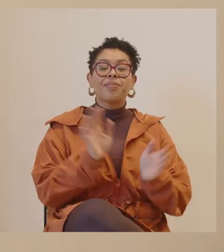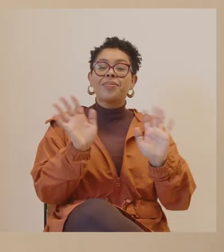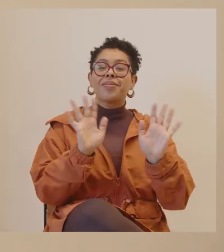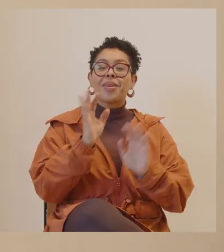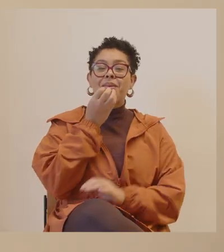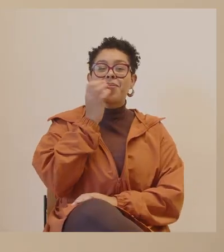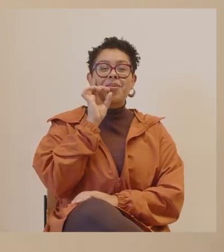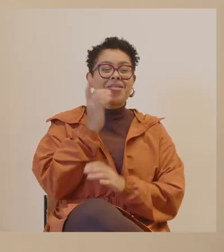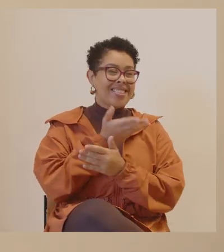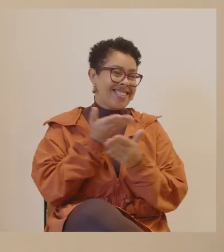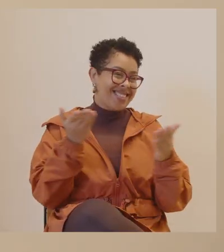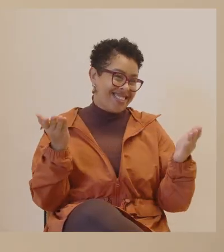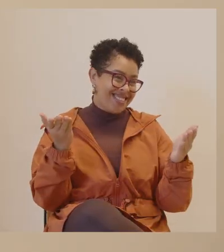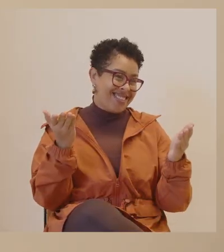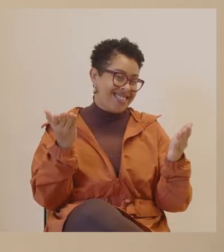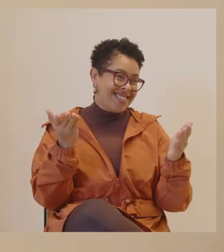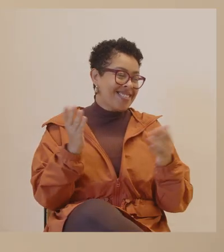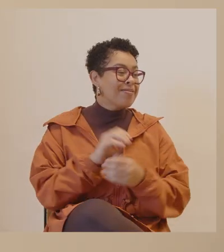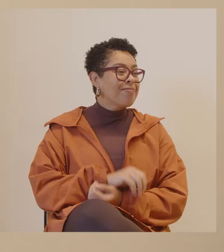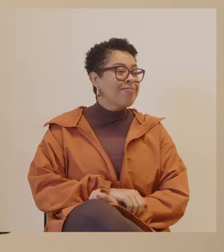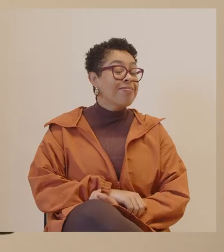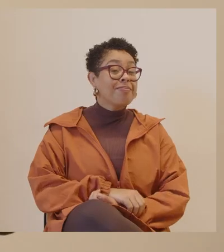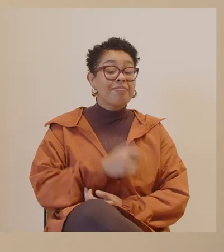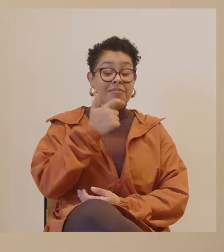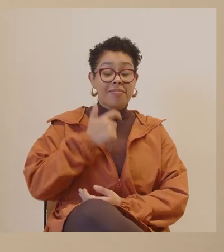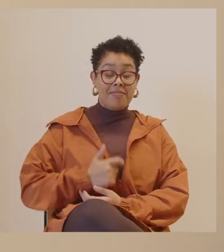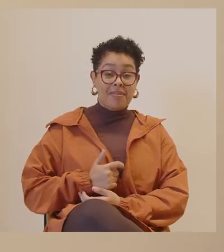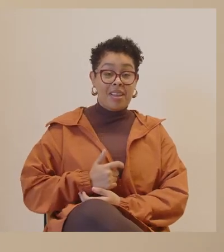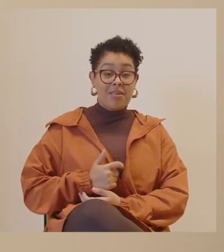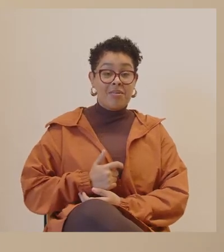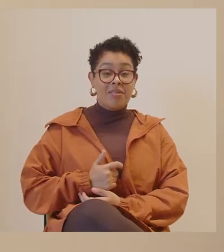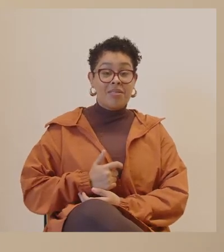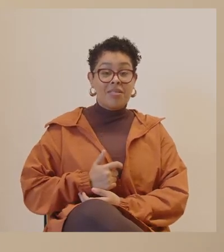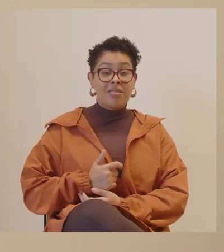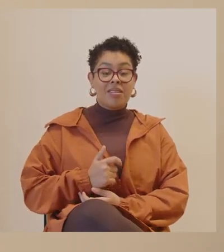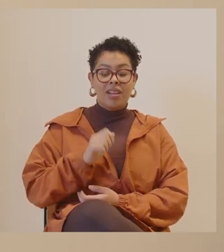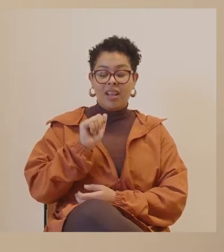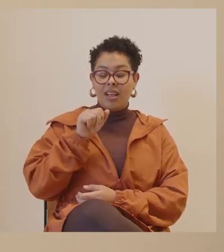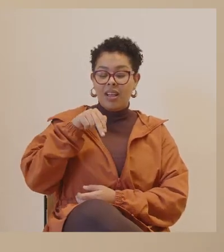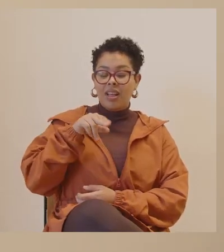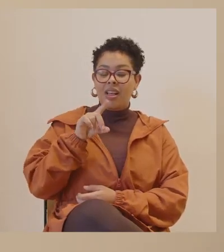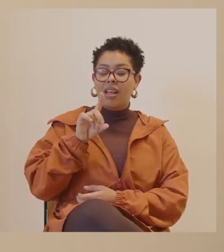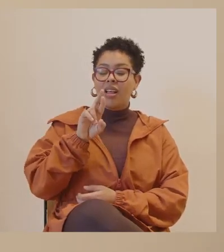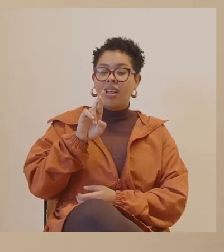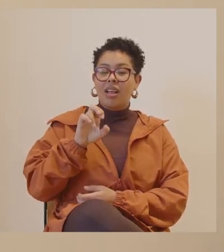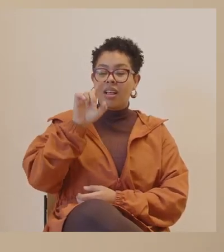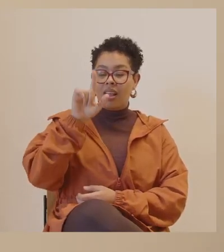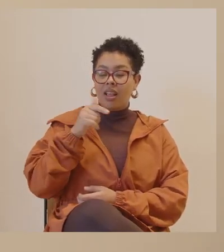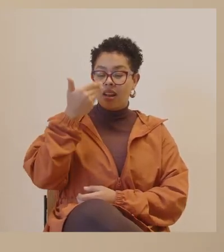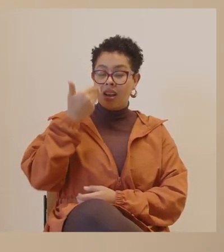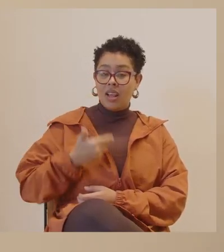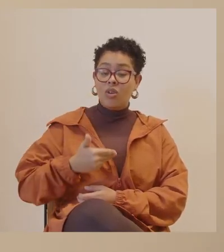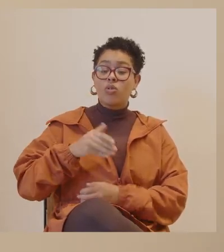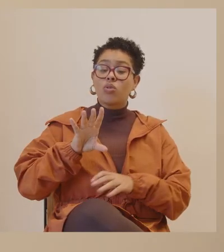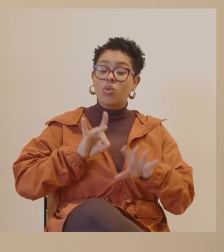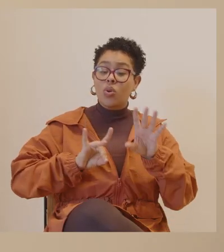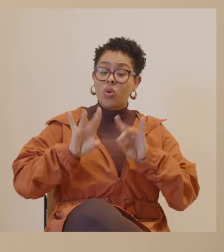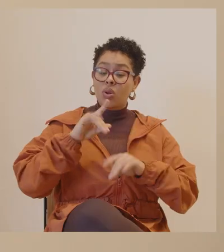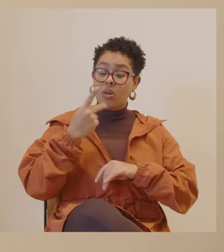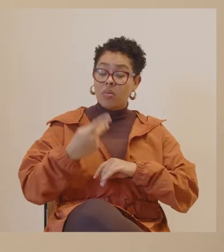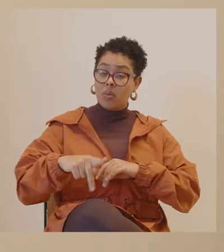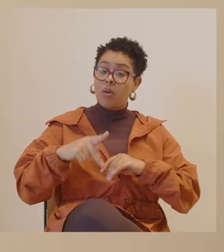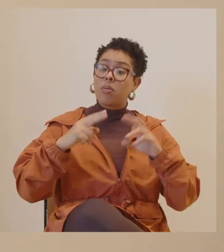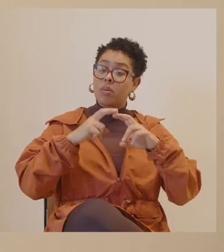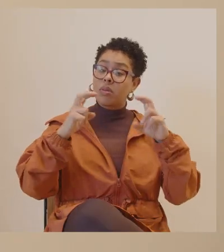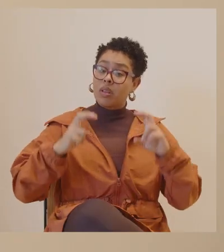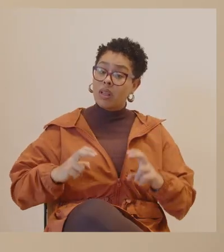Bom dia a todos, todas e todes. Eu sou André Mesquita, eu sou curador aqui do MASP e